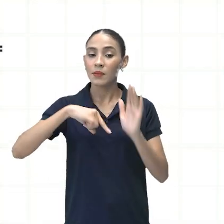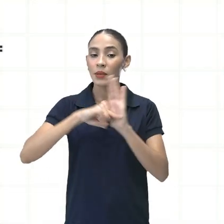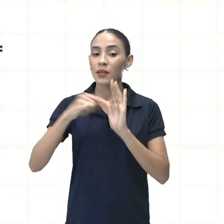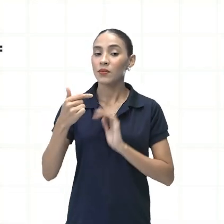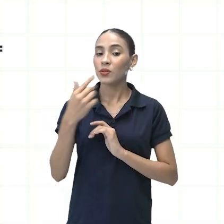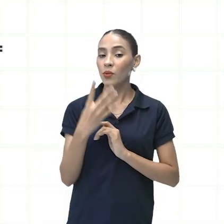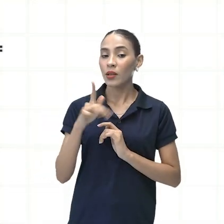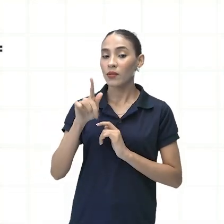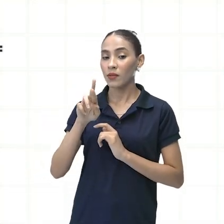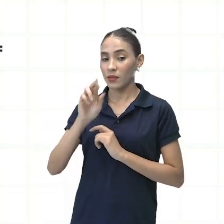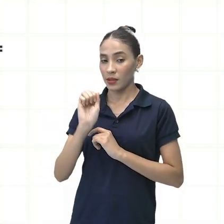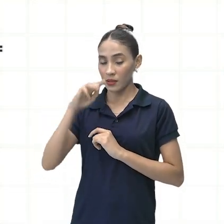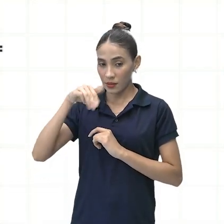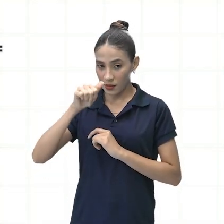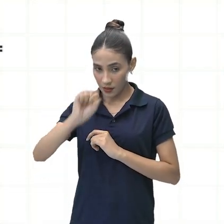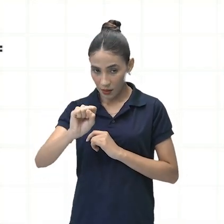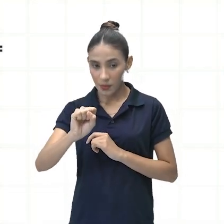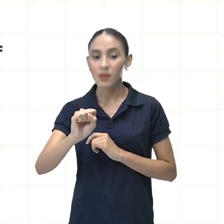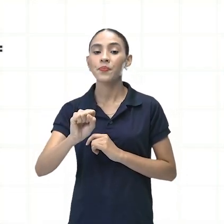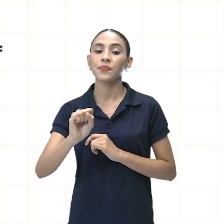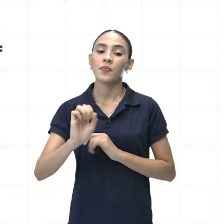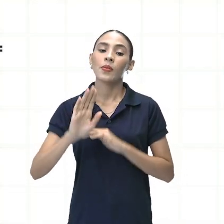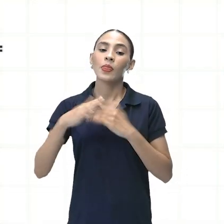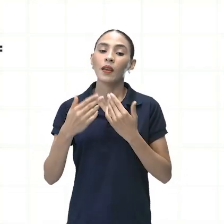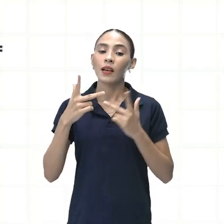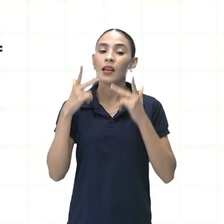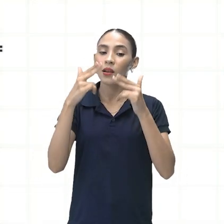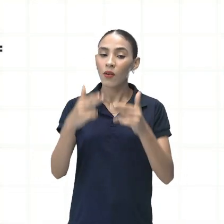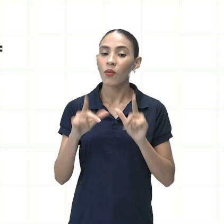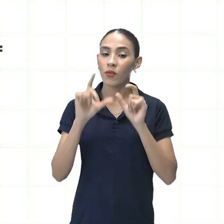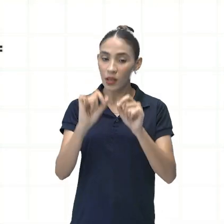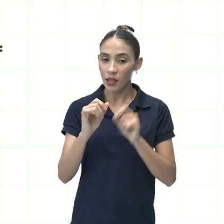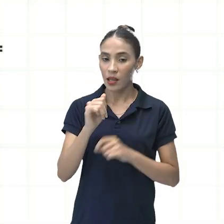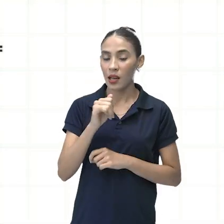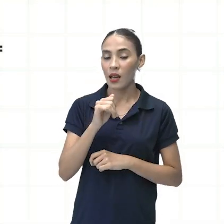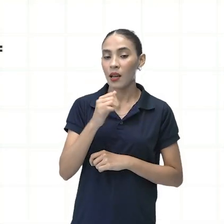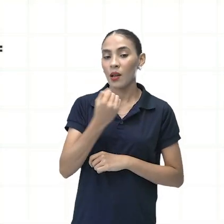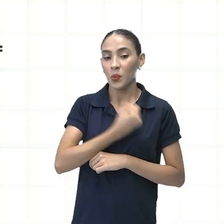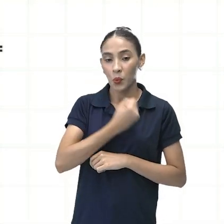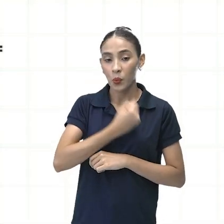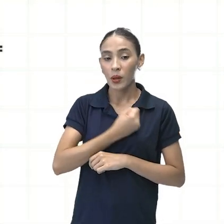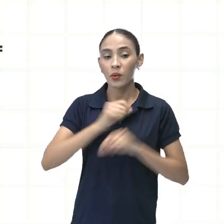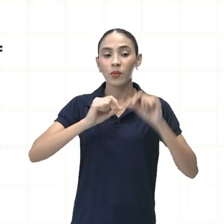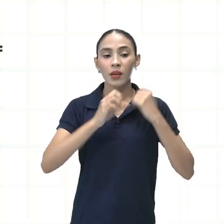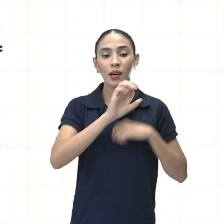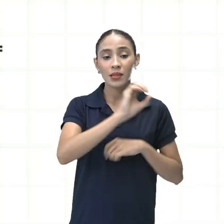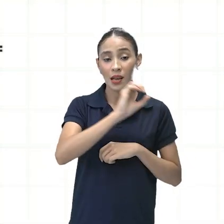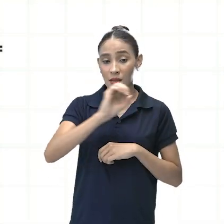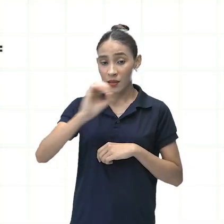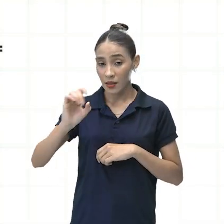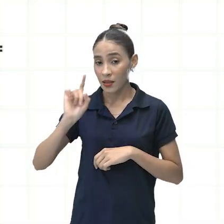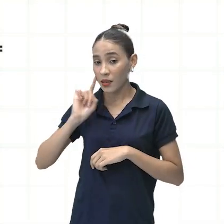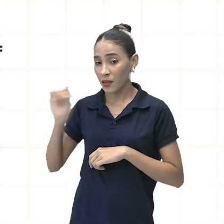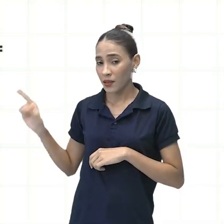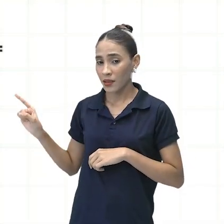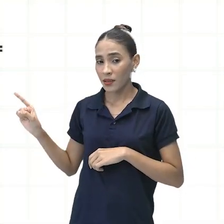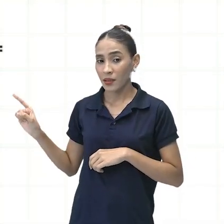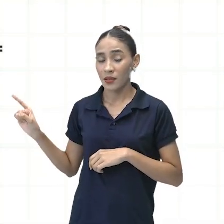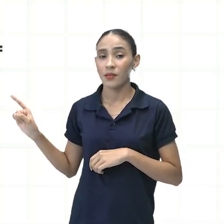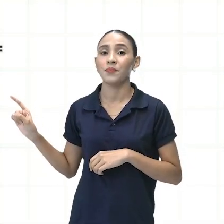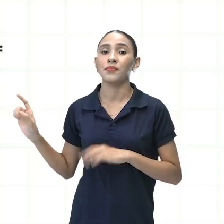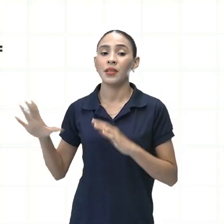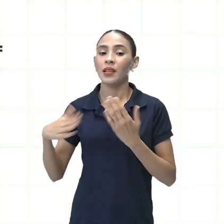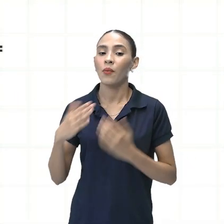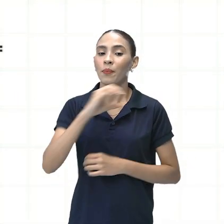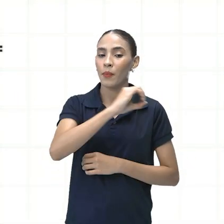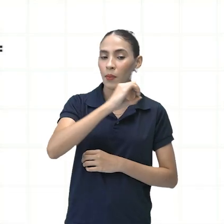vezes 10 menos a 24 gramas, que dá esse número abaixo enorme. Professora, da onde vieram